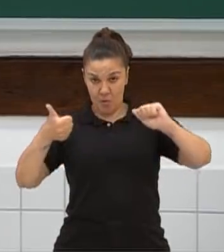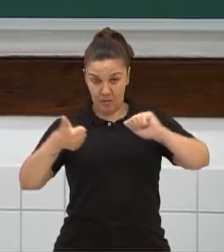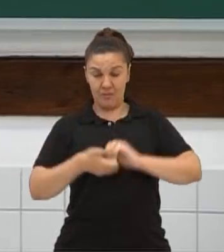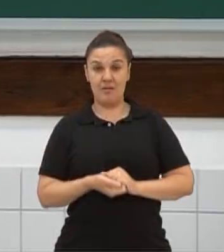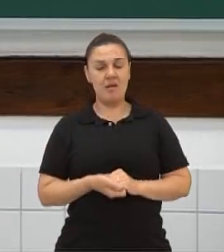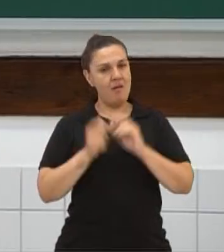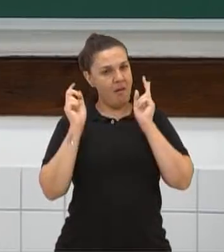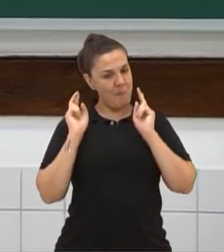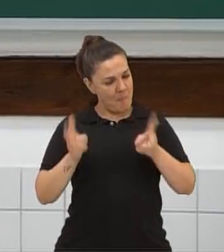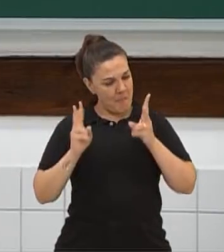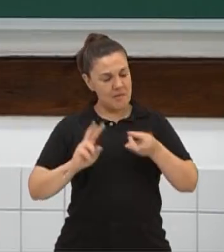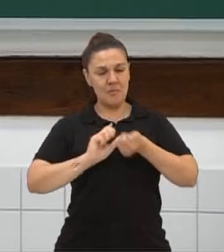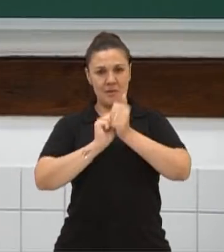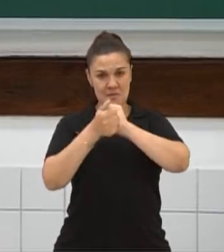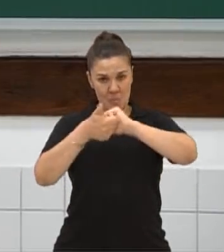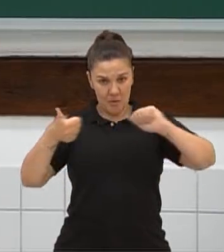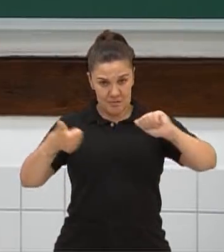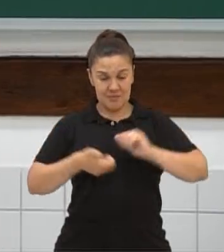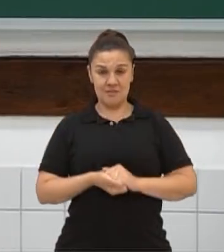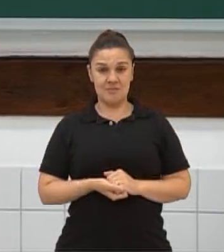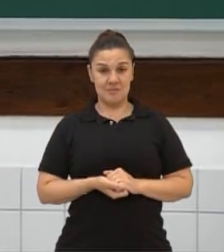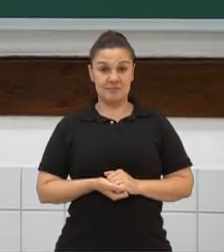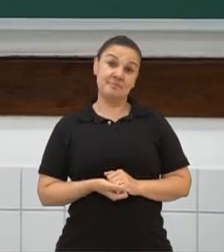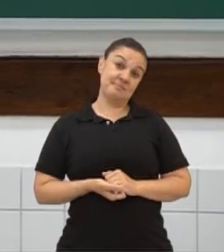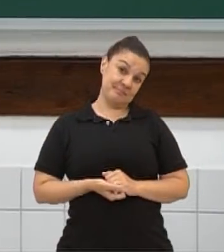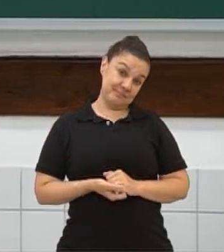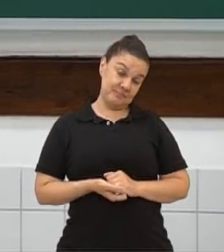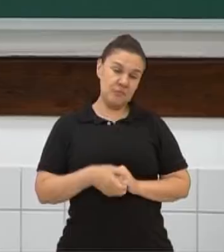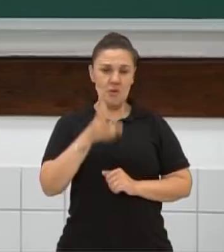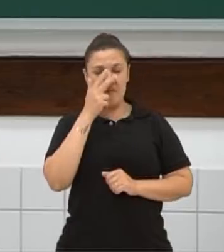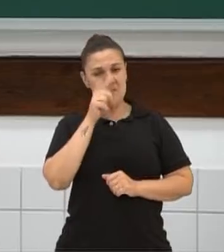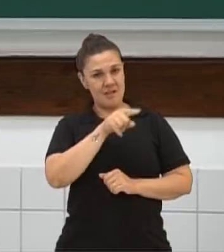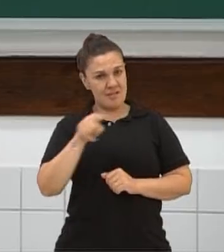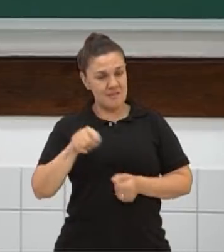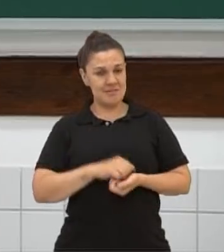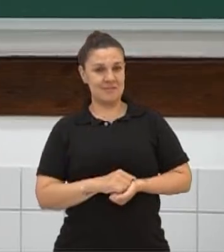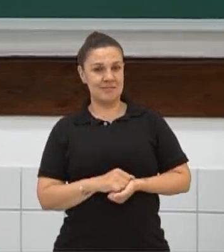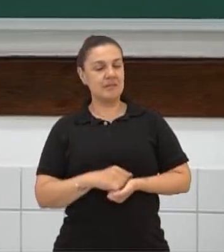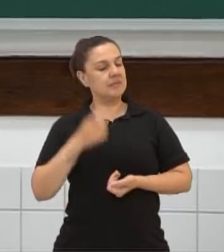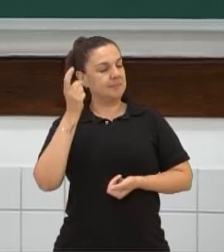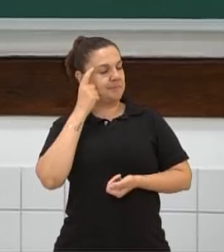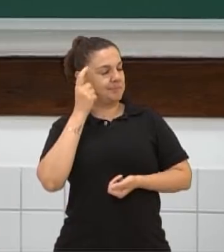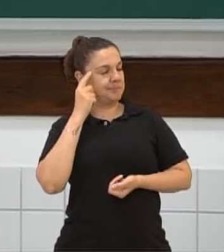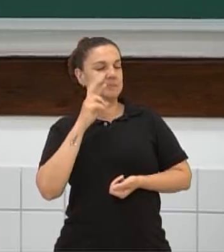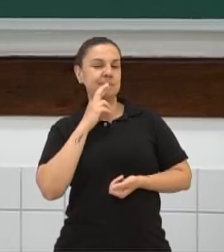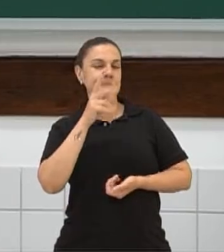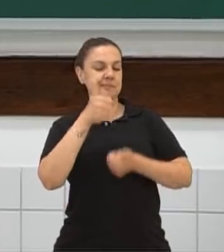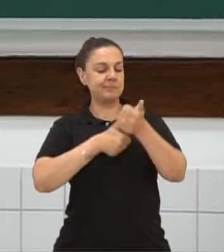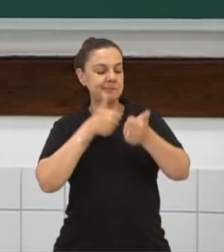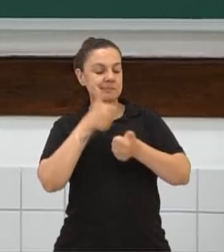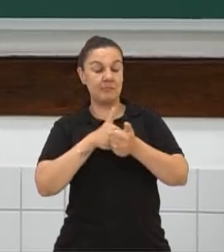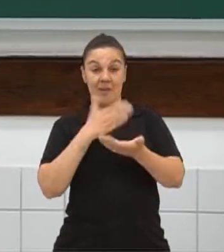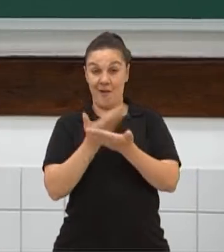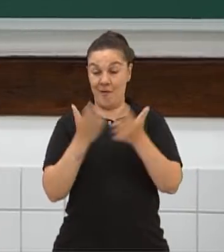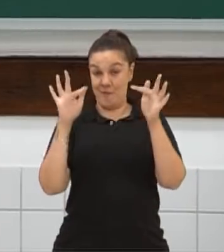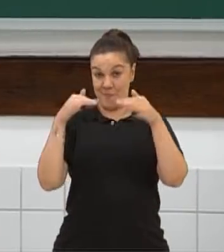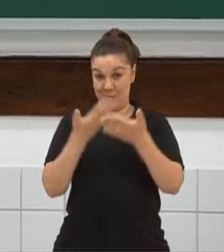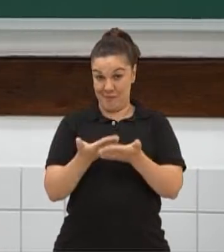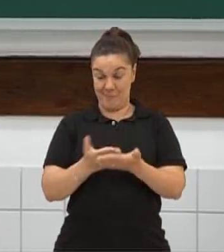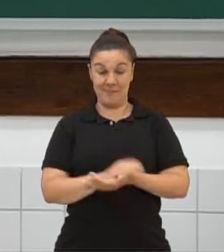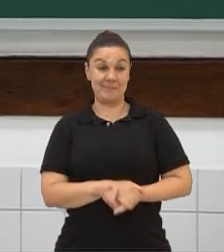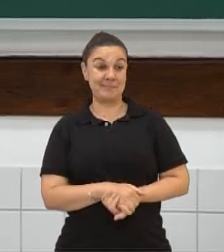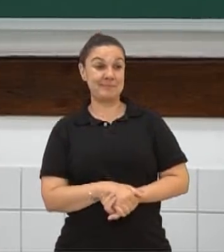é a mesma coisa de estar falando de esporte? O que você acha, né? Vamos tentar responder essa pergunta aí até o final dessa